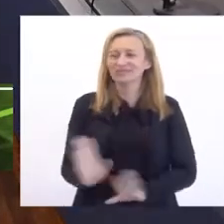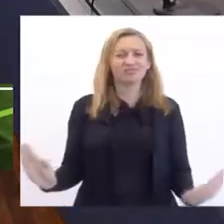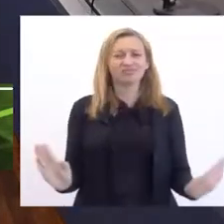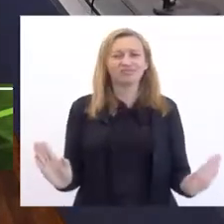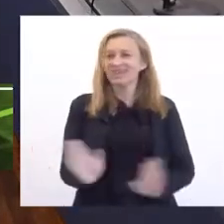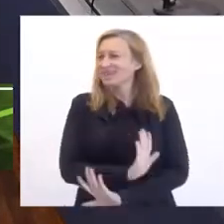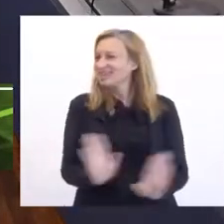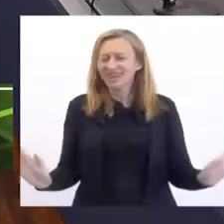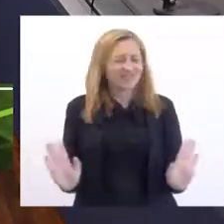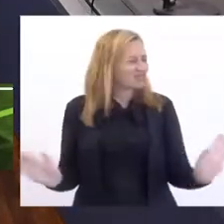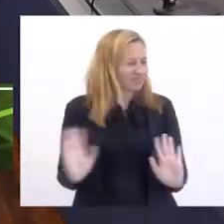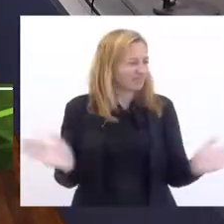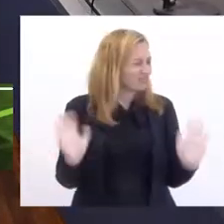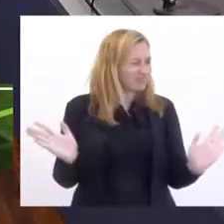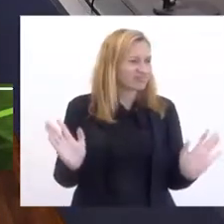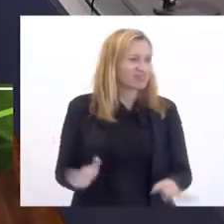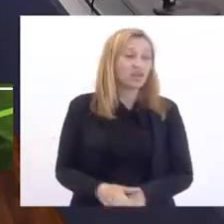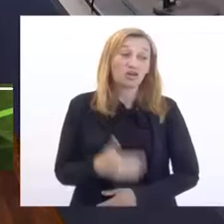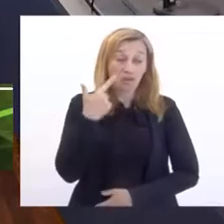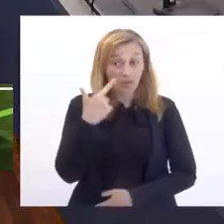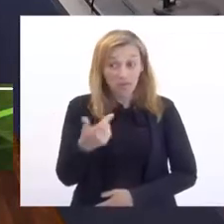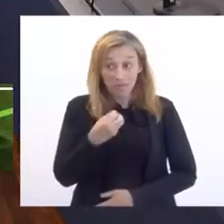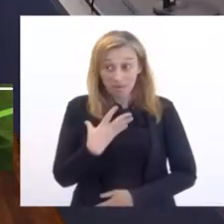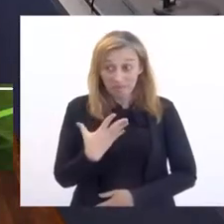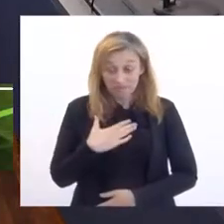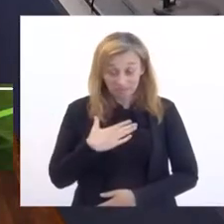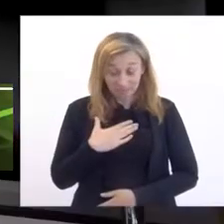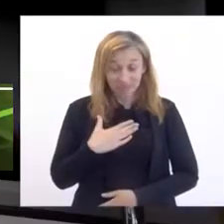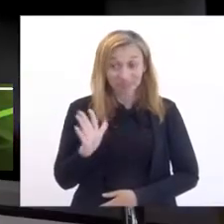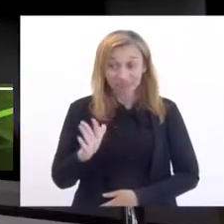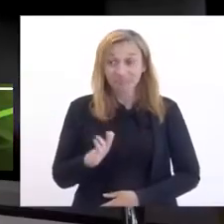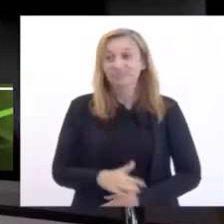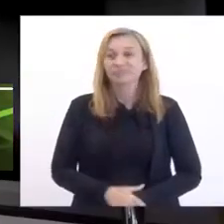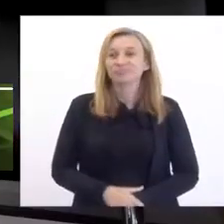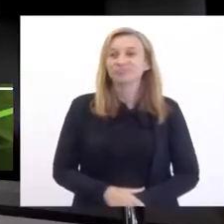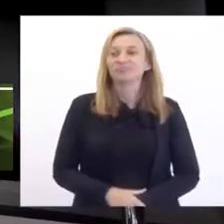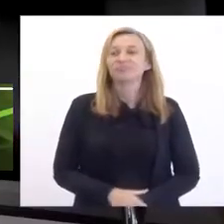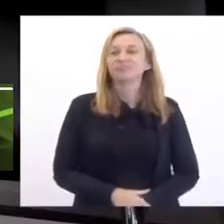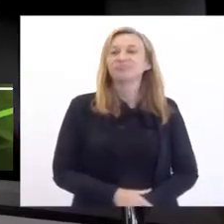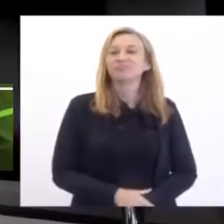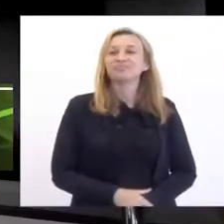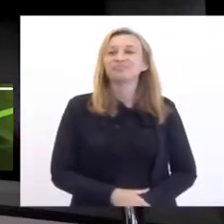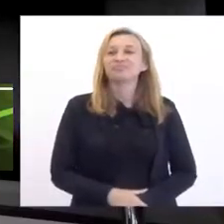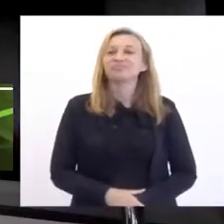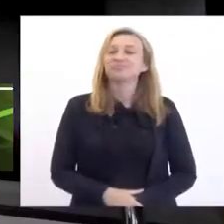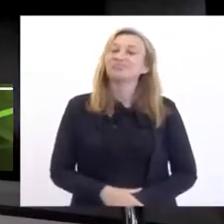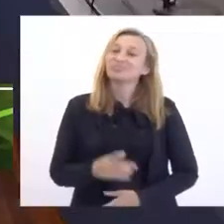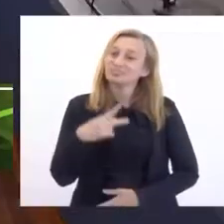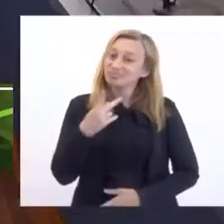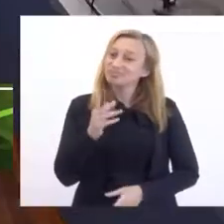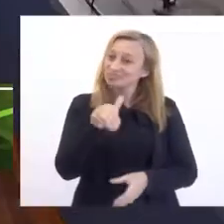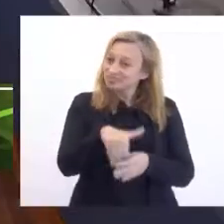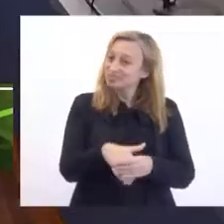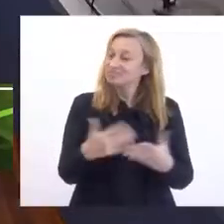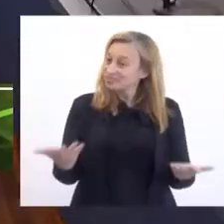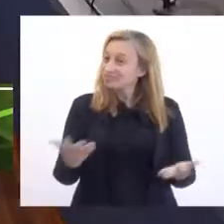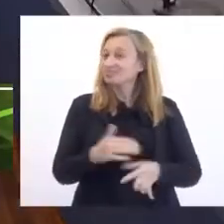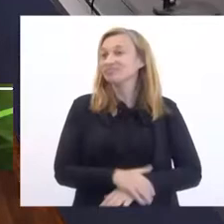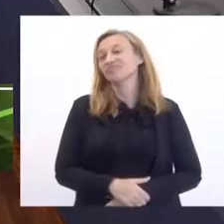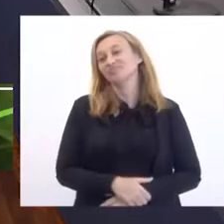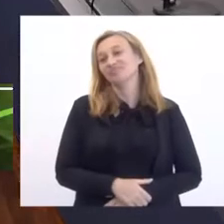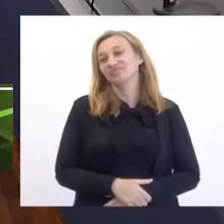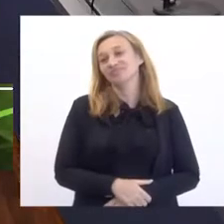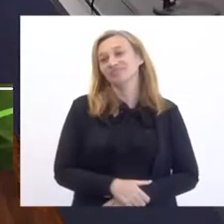Claro, claro. Porque, veja bem. Então, tem que consignar o voto. É, tem que consignar o voto